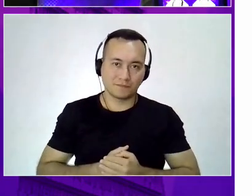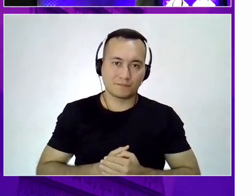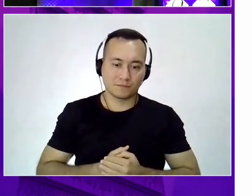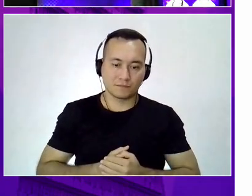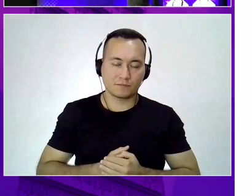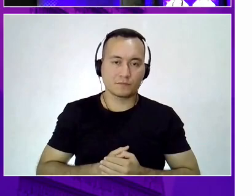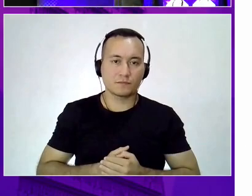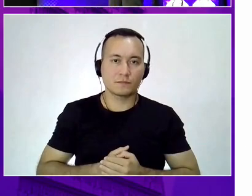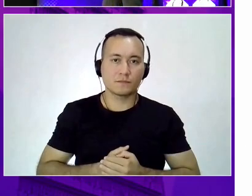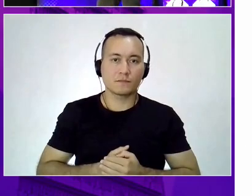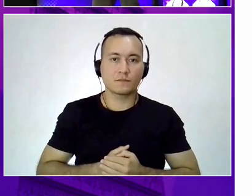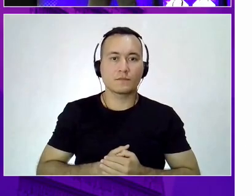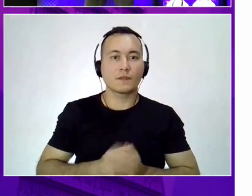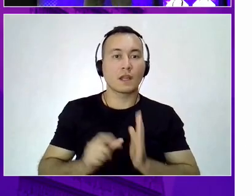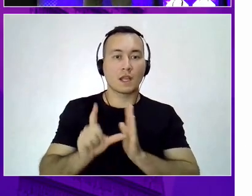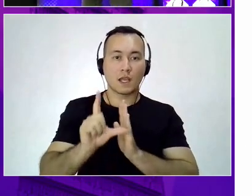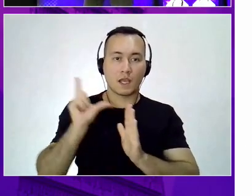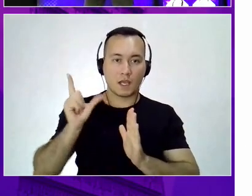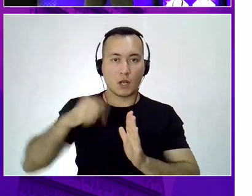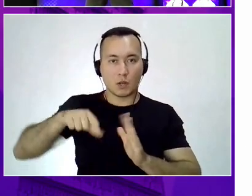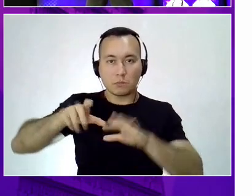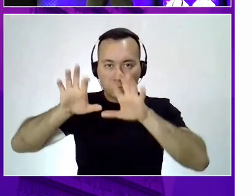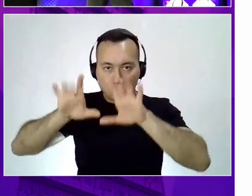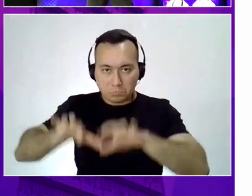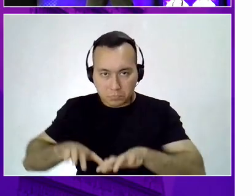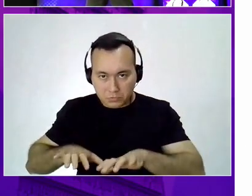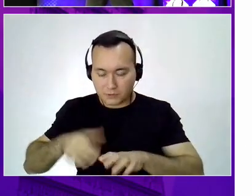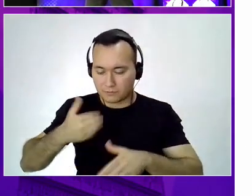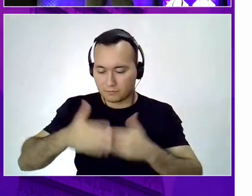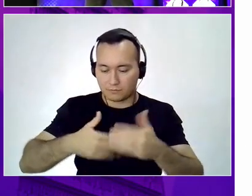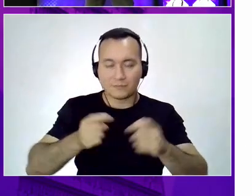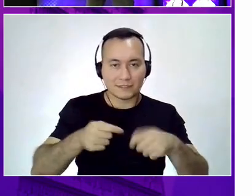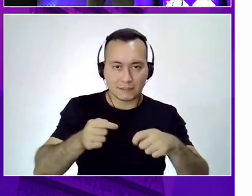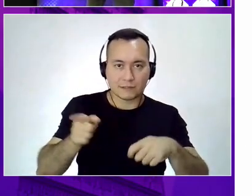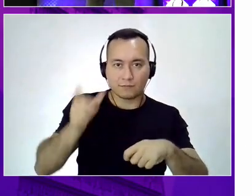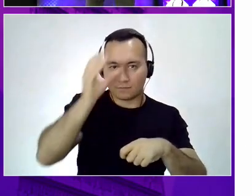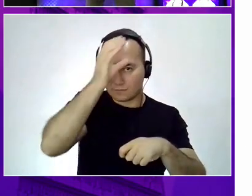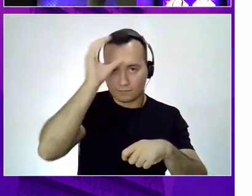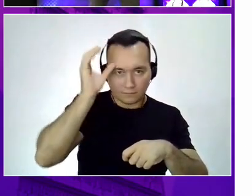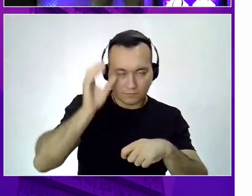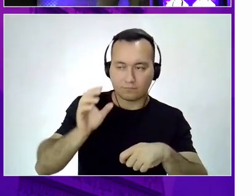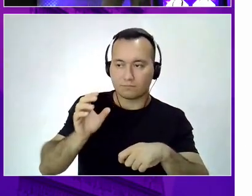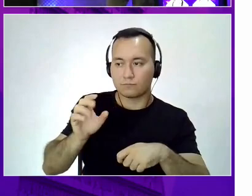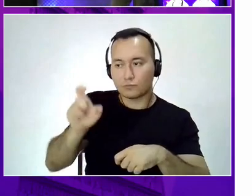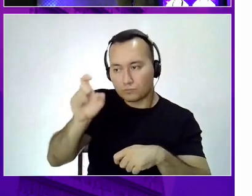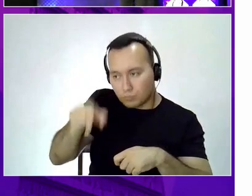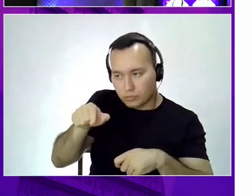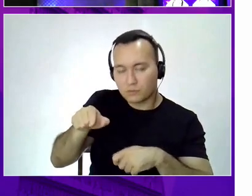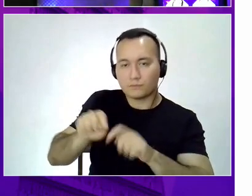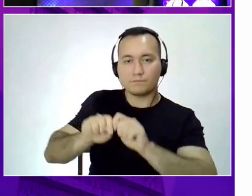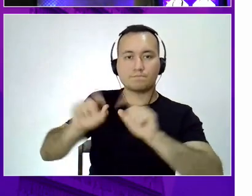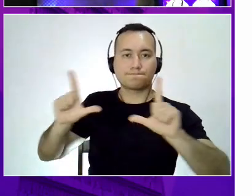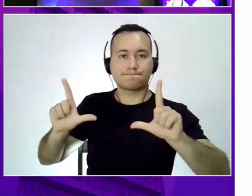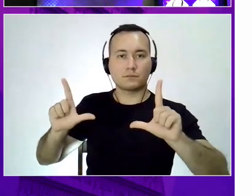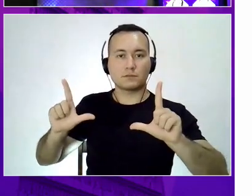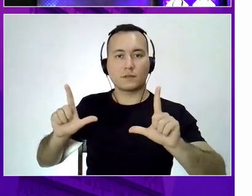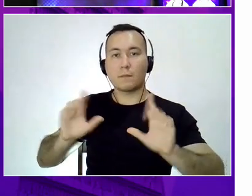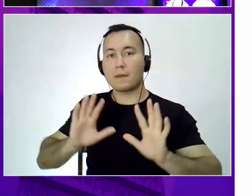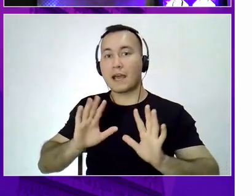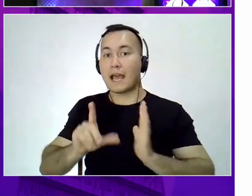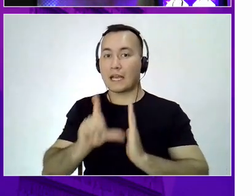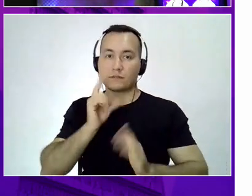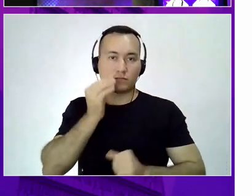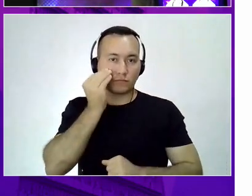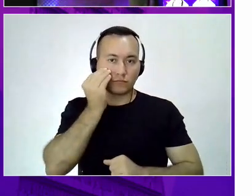desse executável na máquina onde isso ia rodar, e o cliente acessava, o usuário estava lá feliz usando o software. Era simples, não tinham